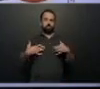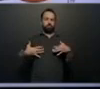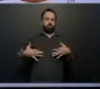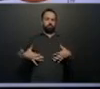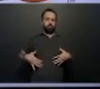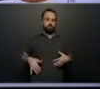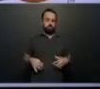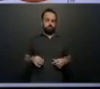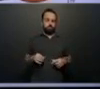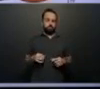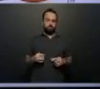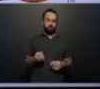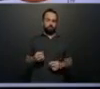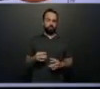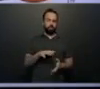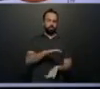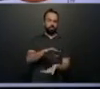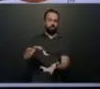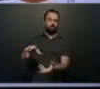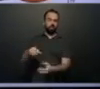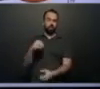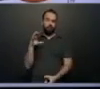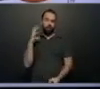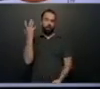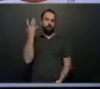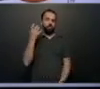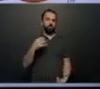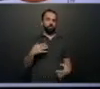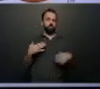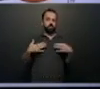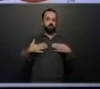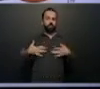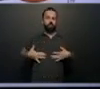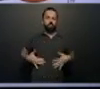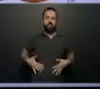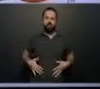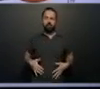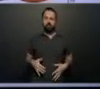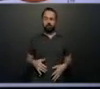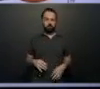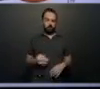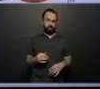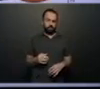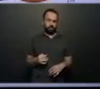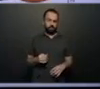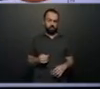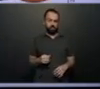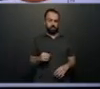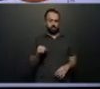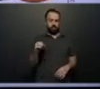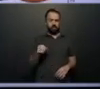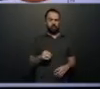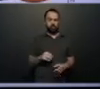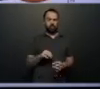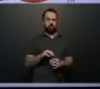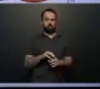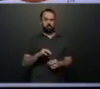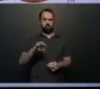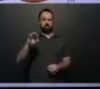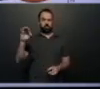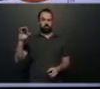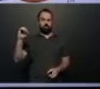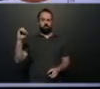que acontecem no nosso organismo. Uma delas é o transporte do gás oxigênio através do elemento